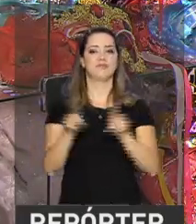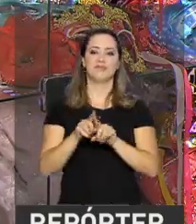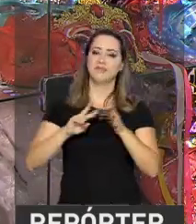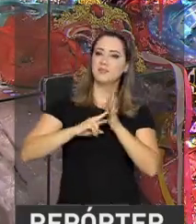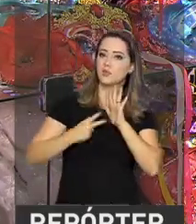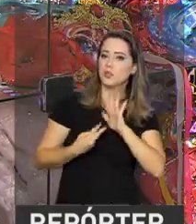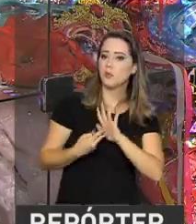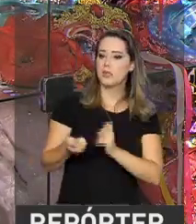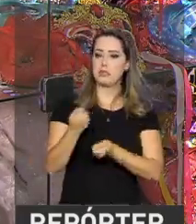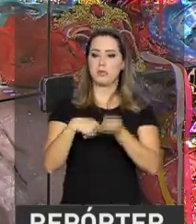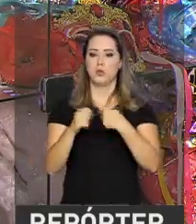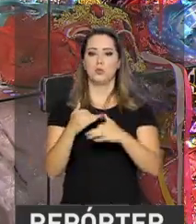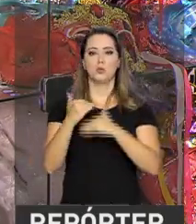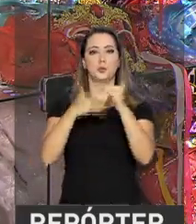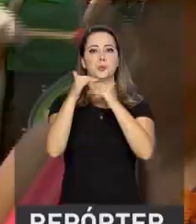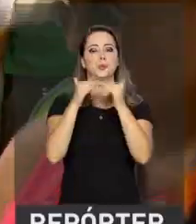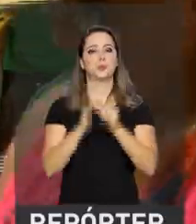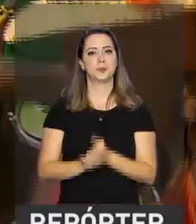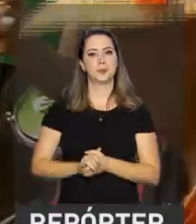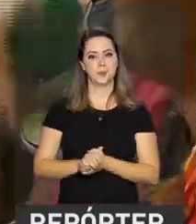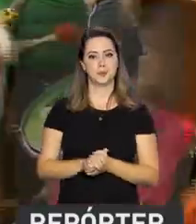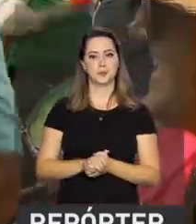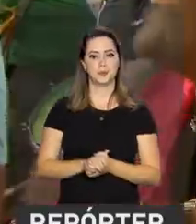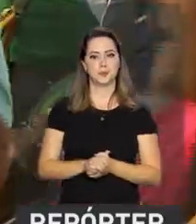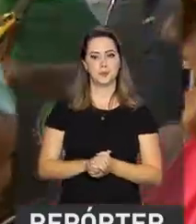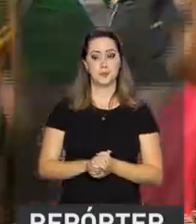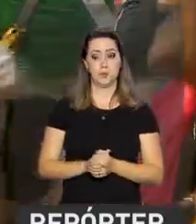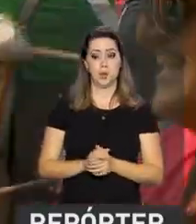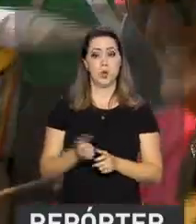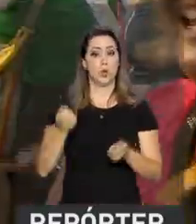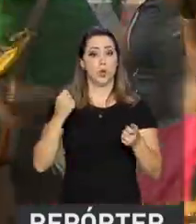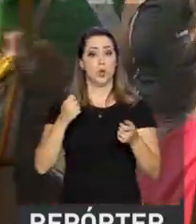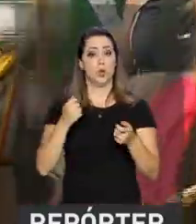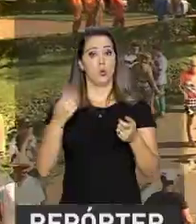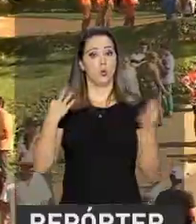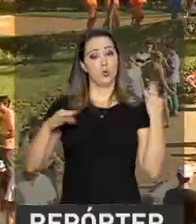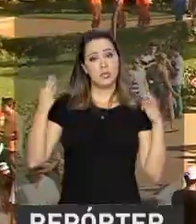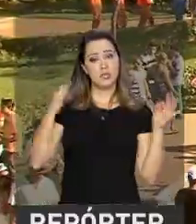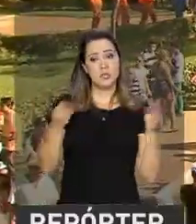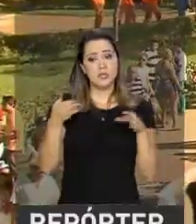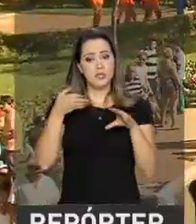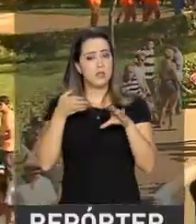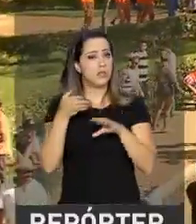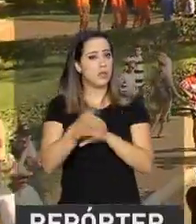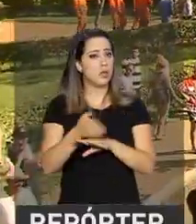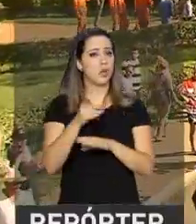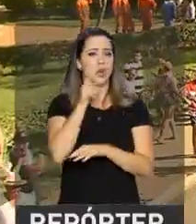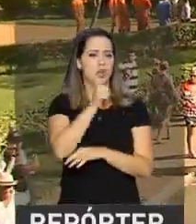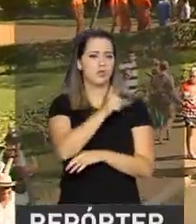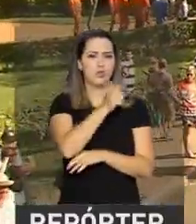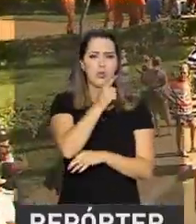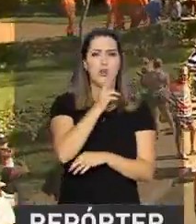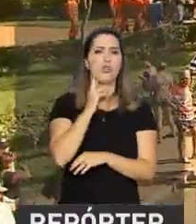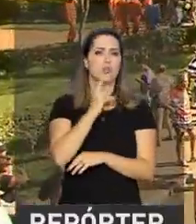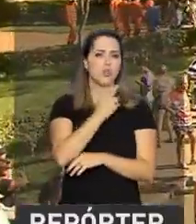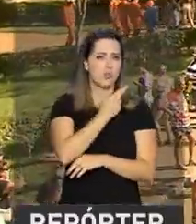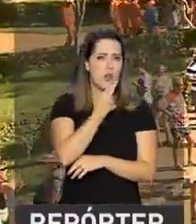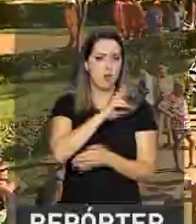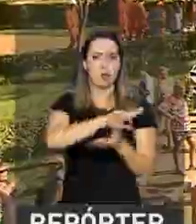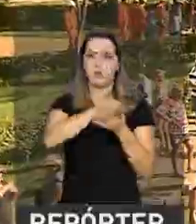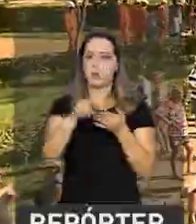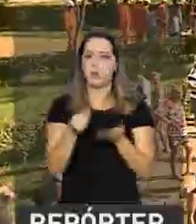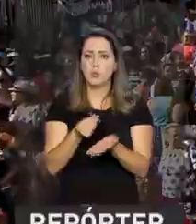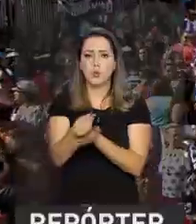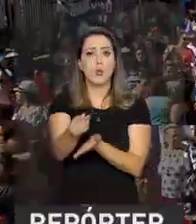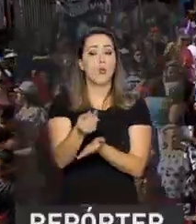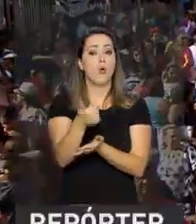significa economia aquecida. O aumento de turistas em hotéis, bares e restaurantes deve injetar mais de 11